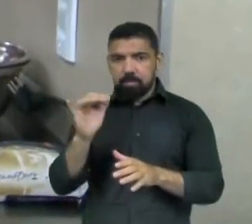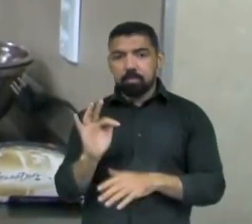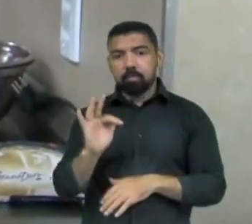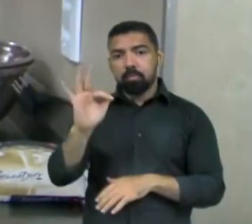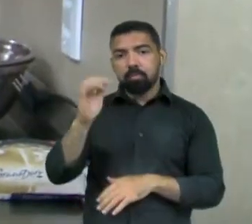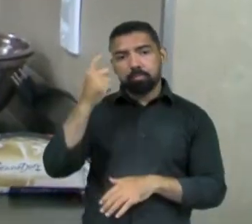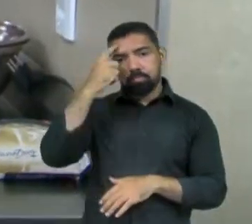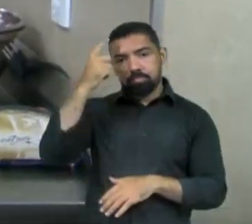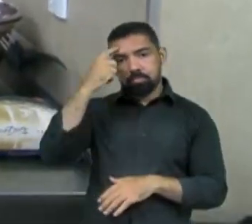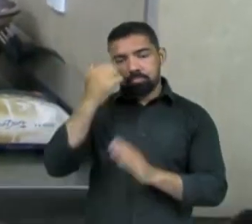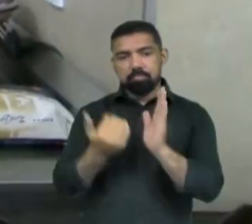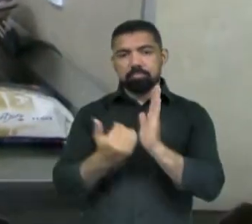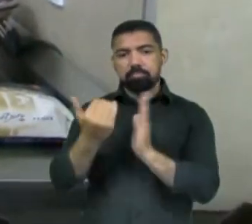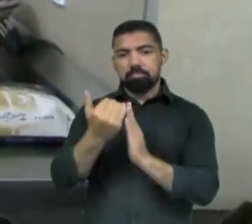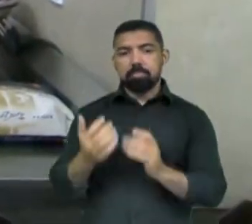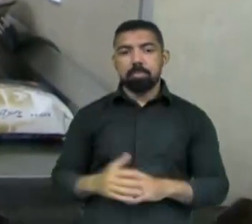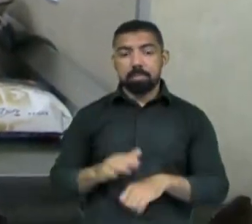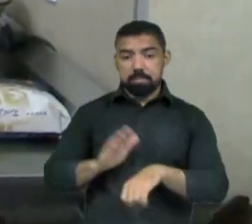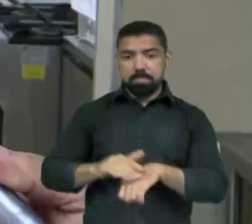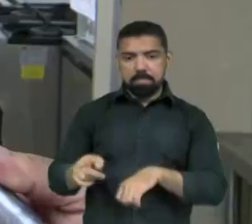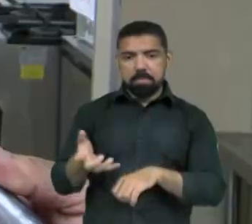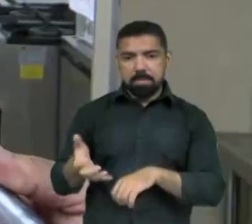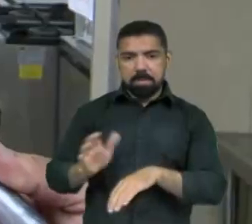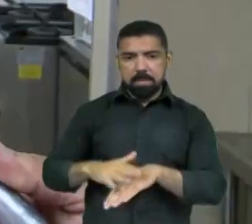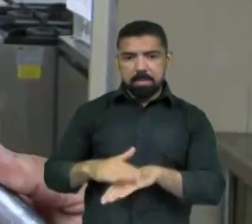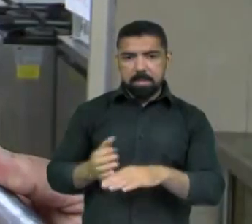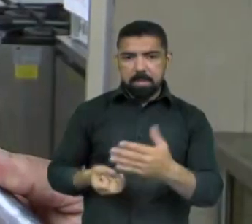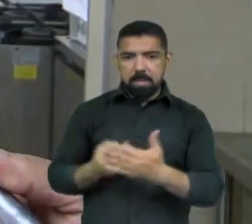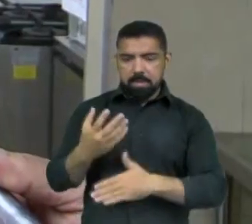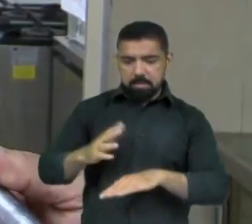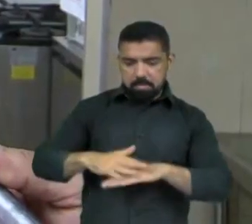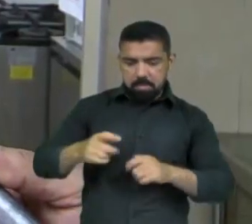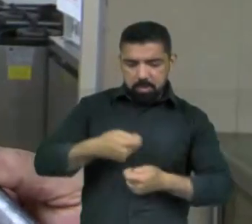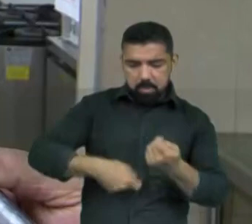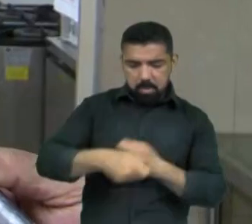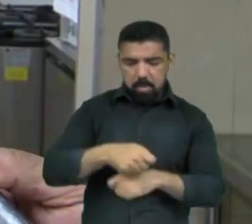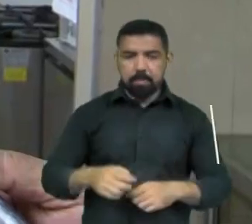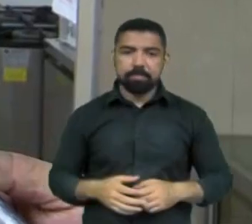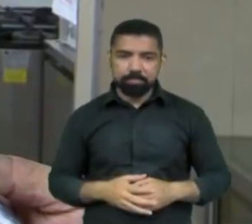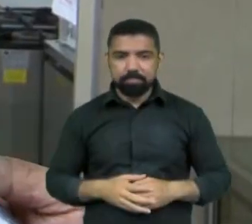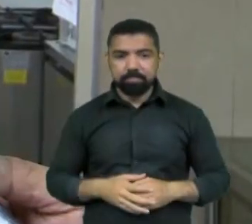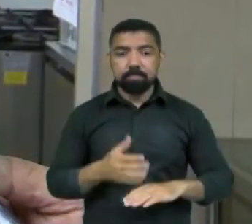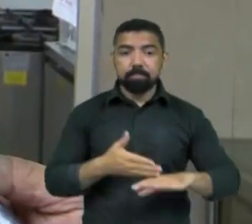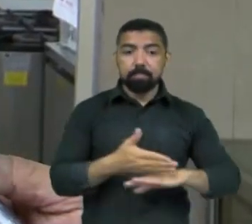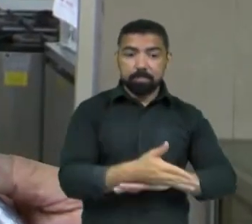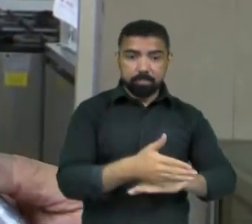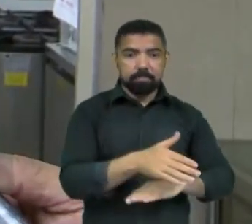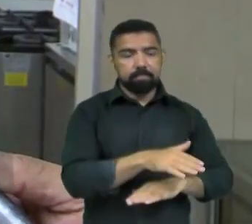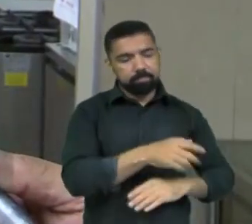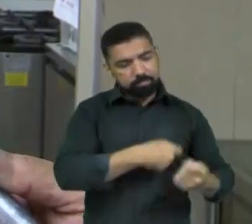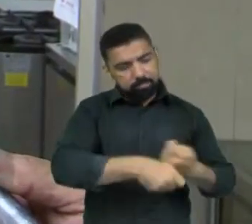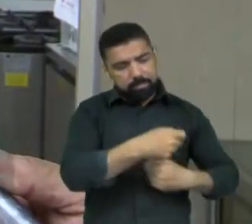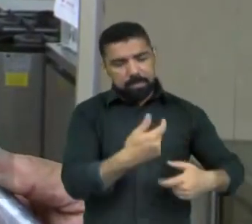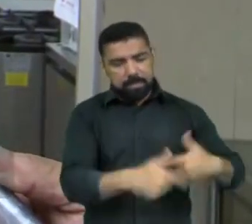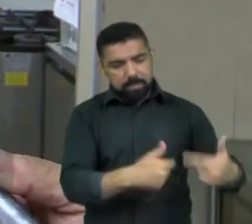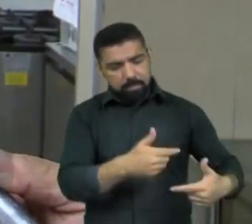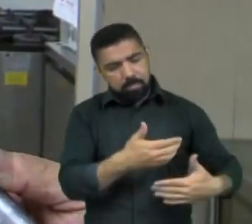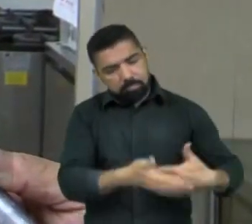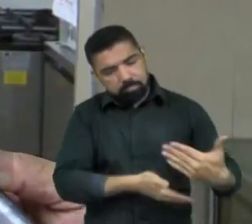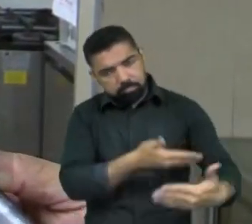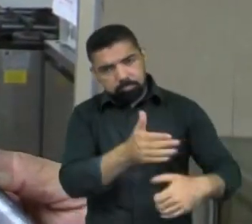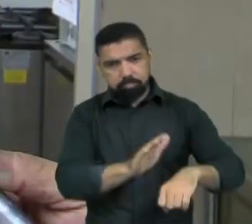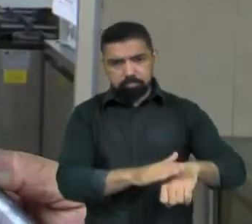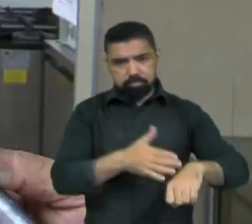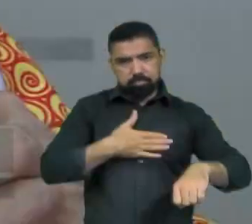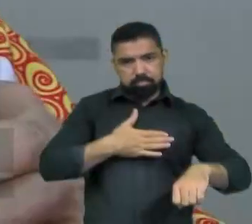mais além, montar o próprio negócio. Começar a entrar no mercado de trabalho e talvez depois de um certo tempo conseguir montar